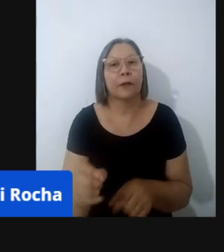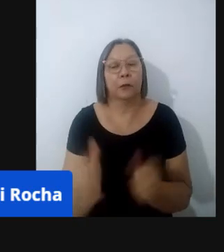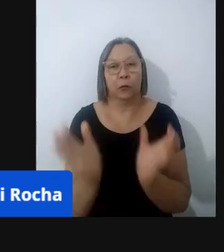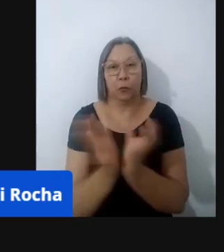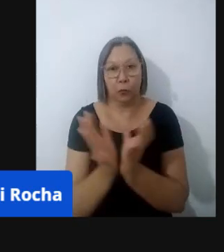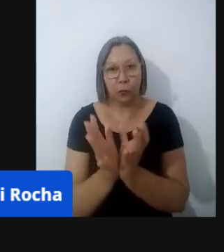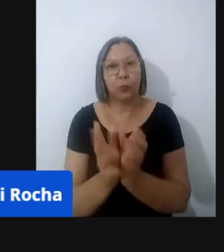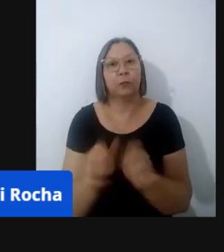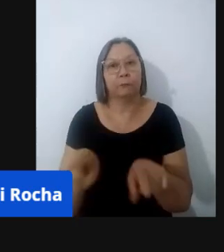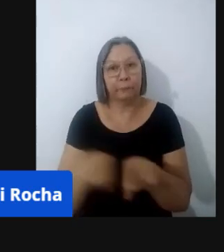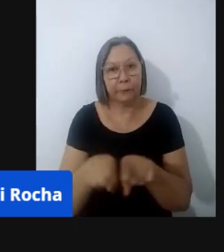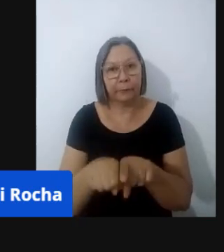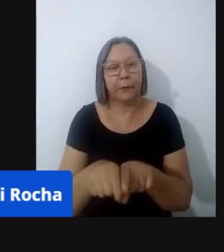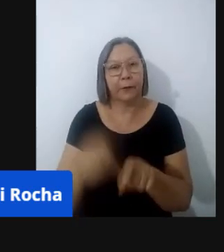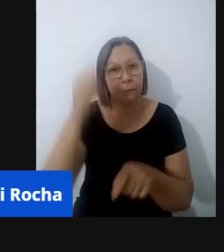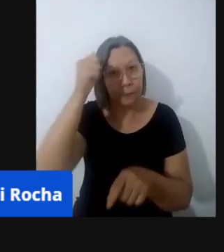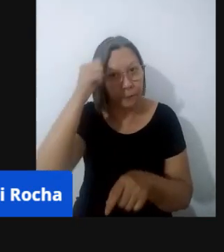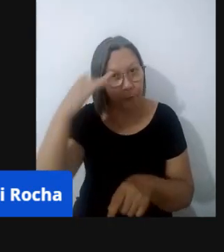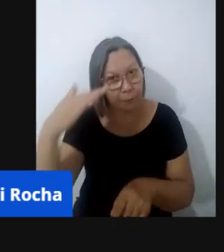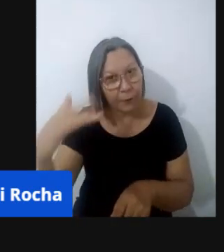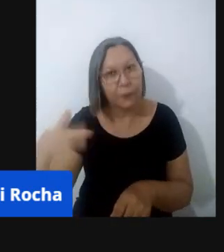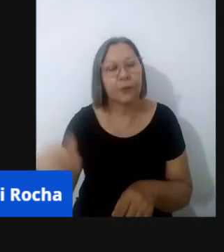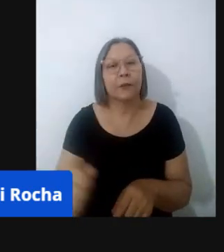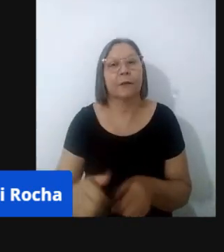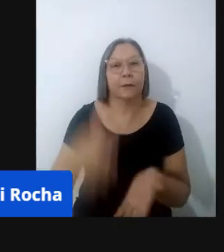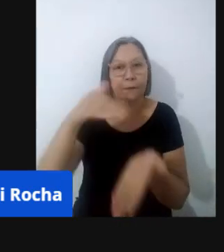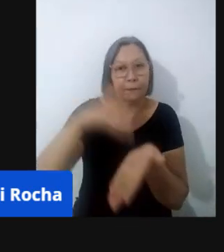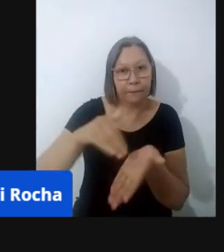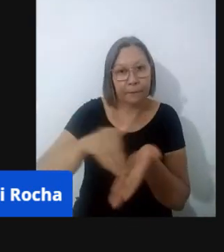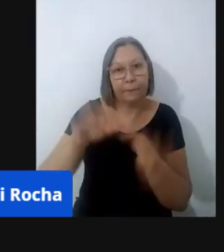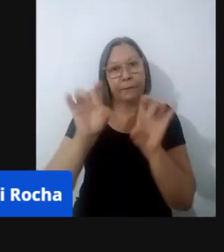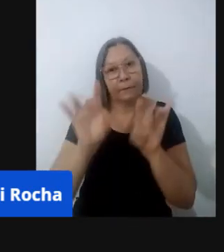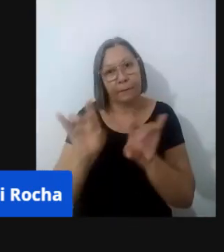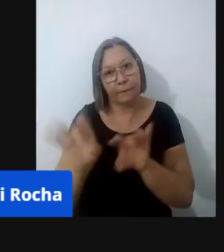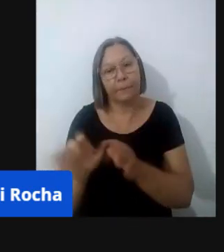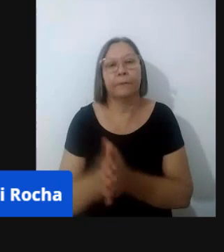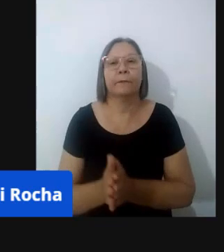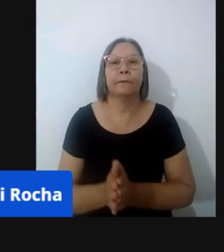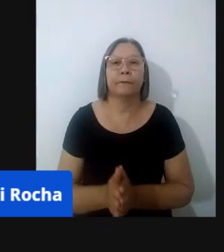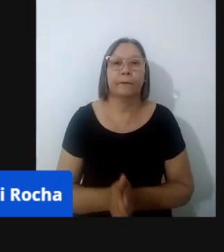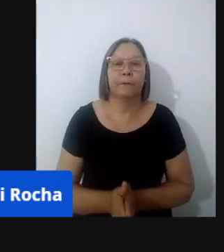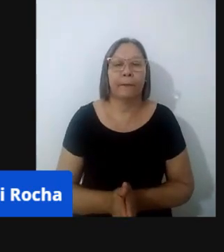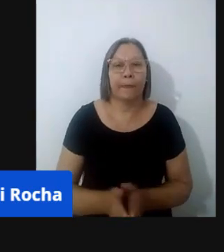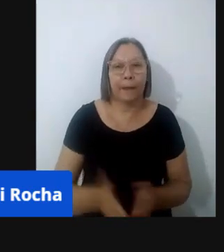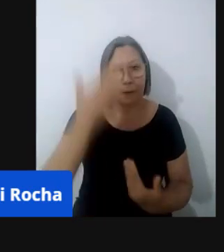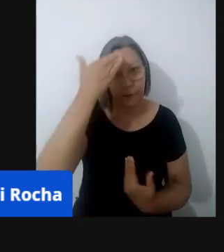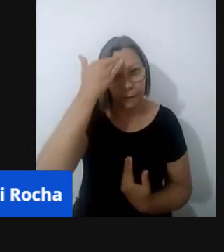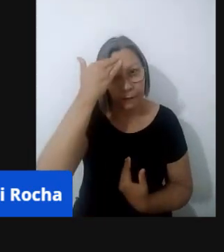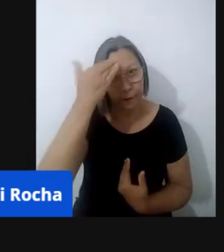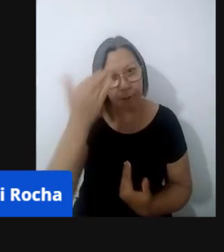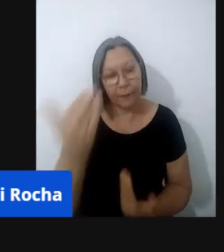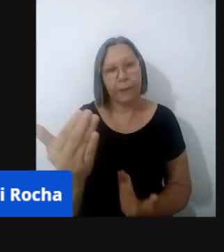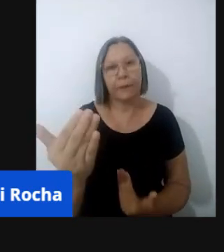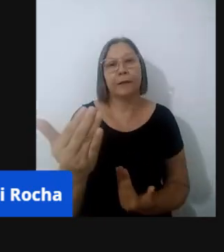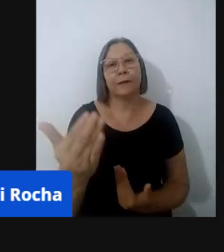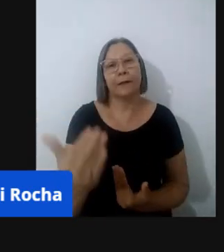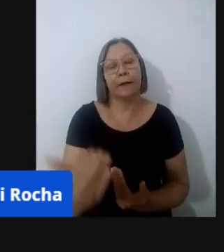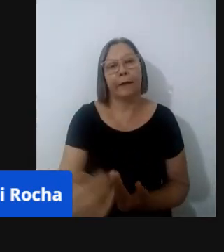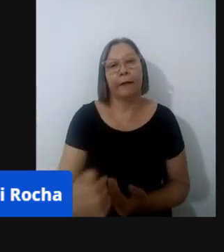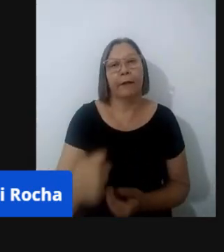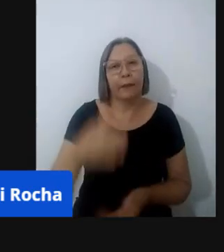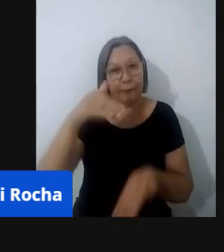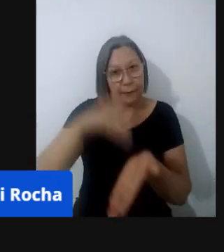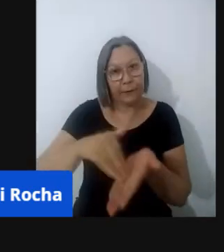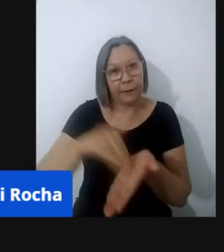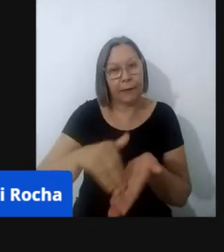autismo, junto à Divisão de Educação Especial. A gente quer agradecer a nossa secretária